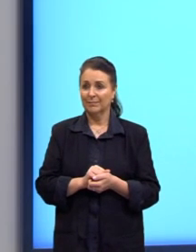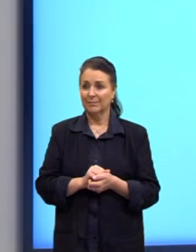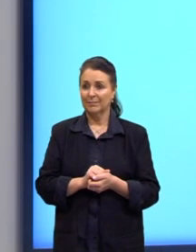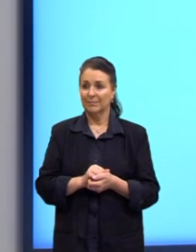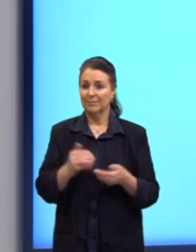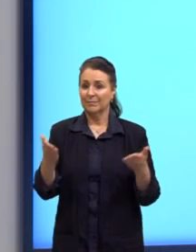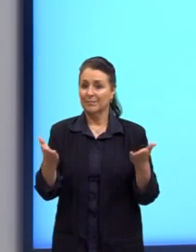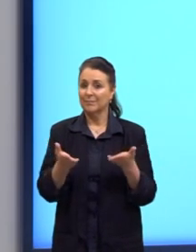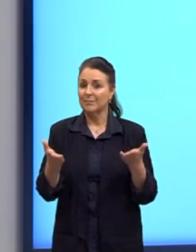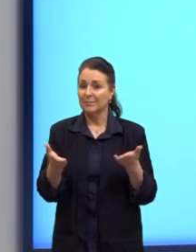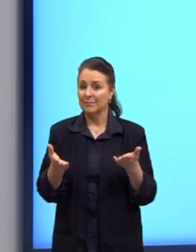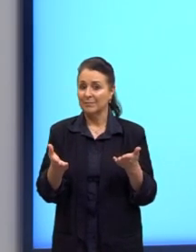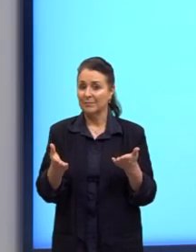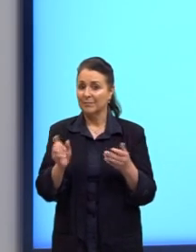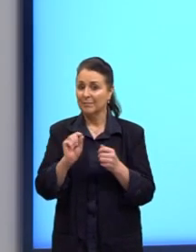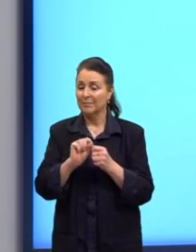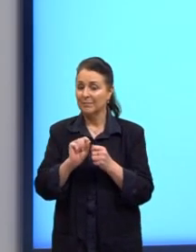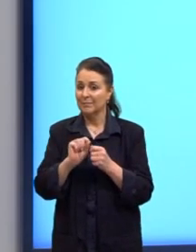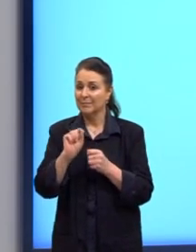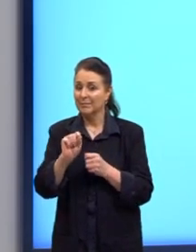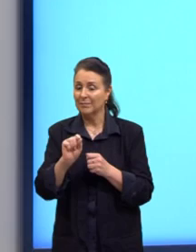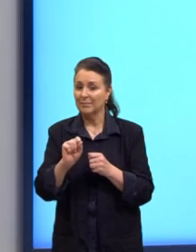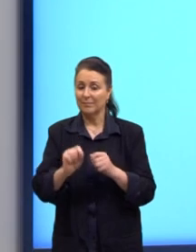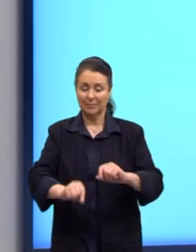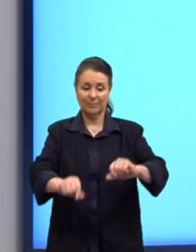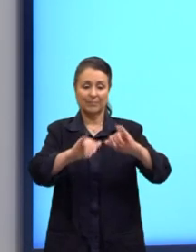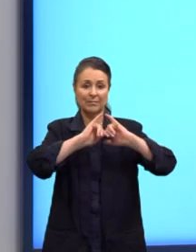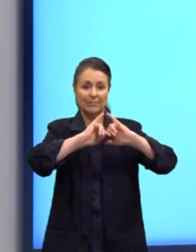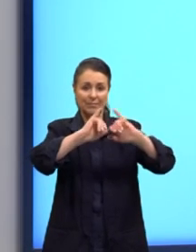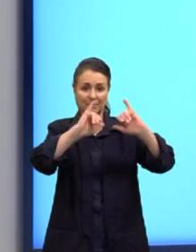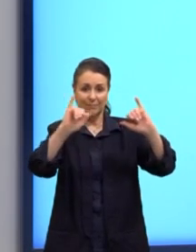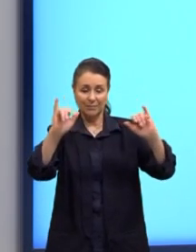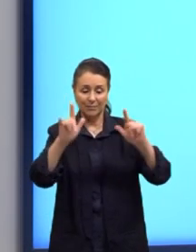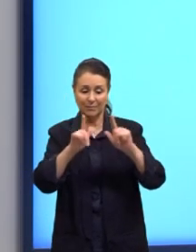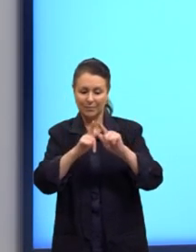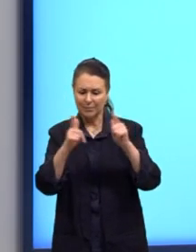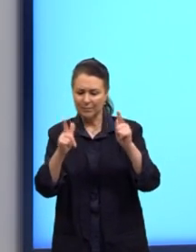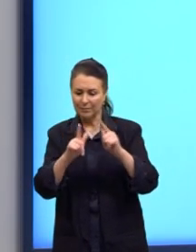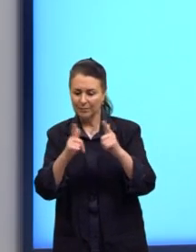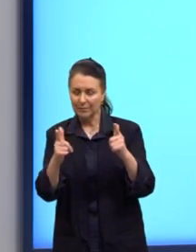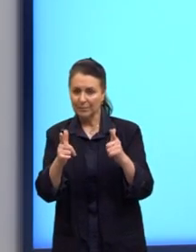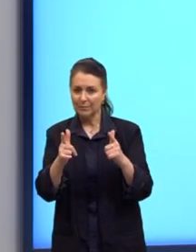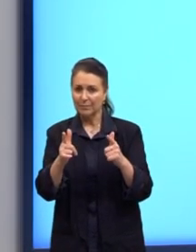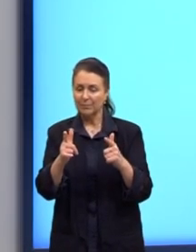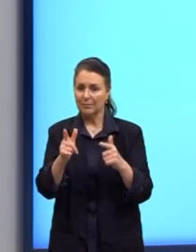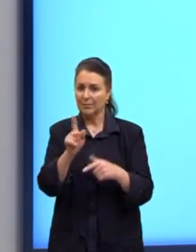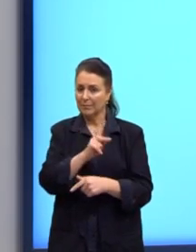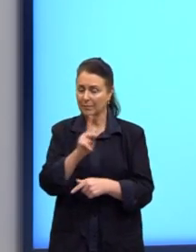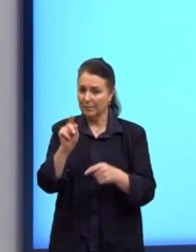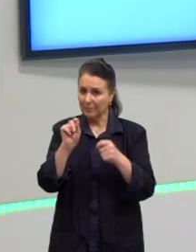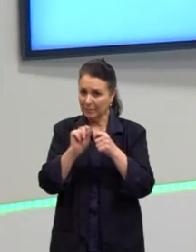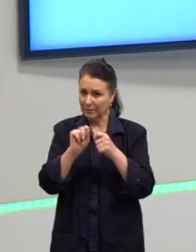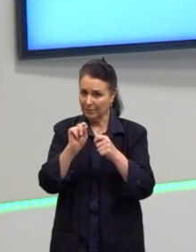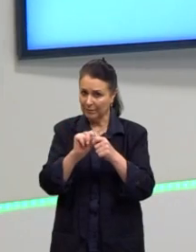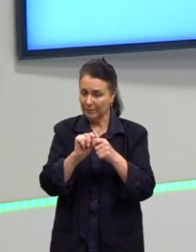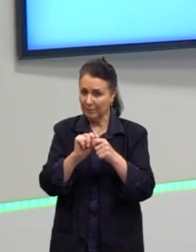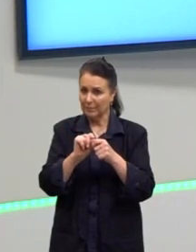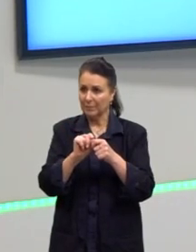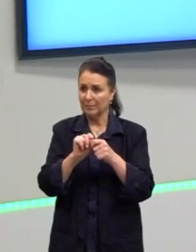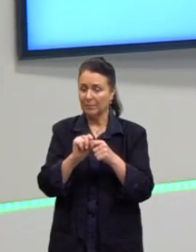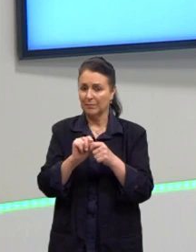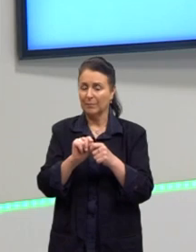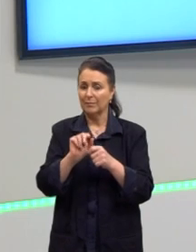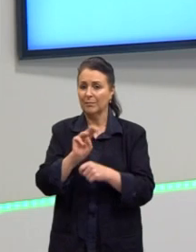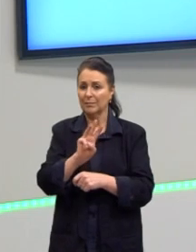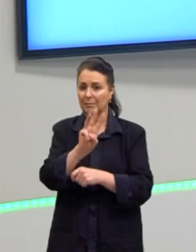e agora aqui gente são manchetes de jornais né eu fiz um eu peguei um lá